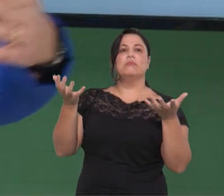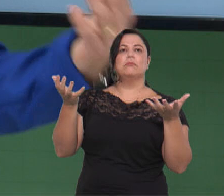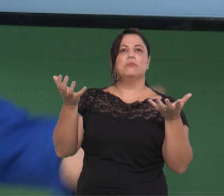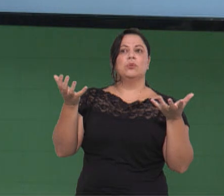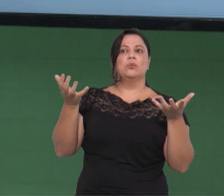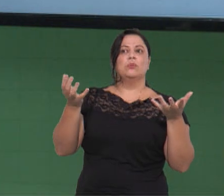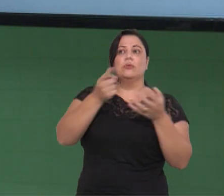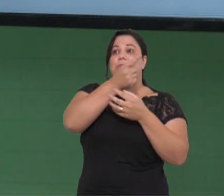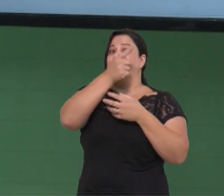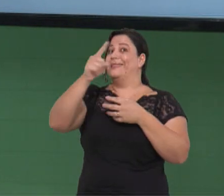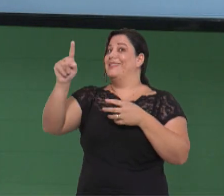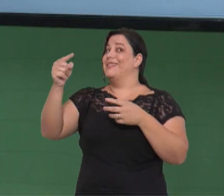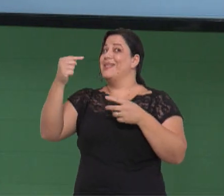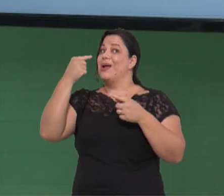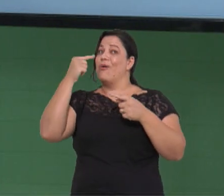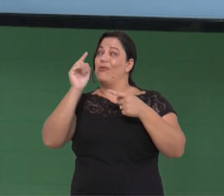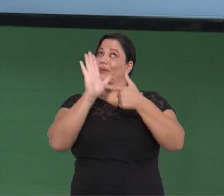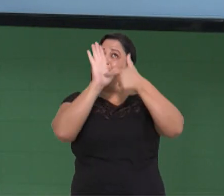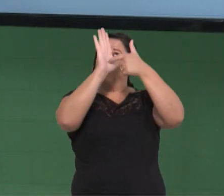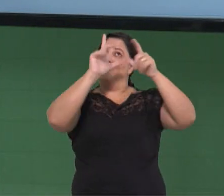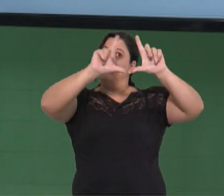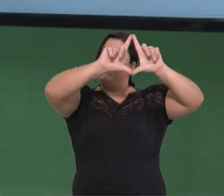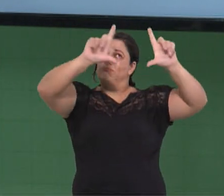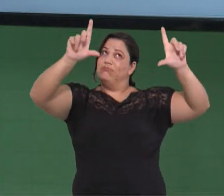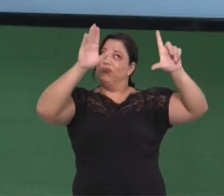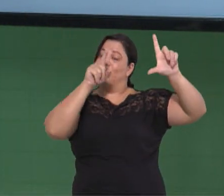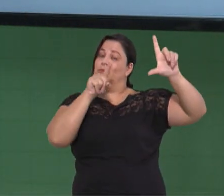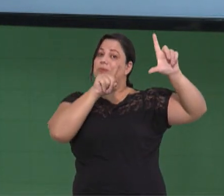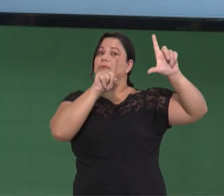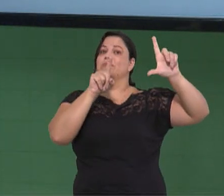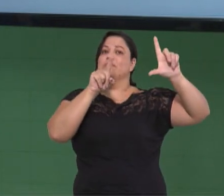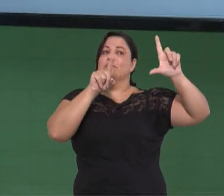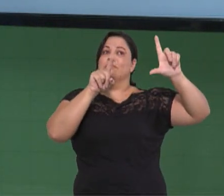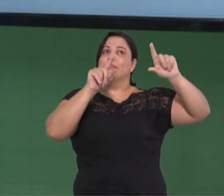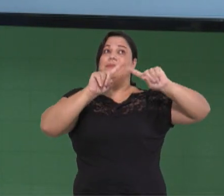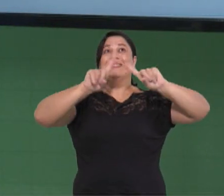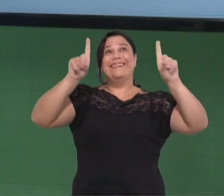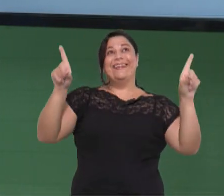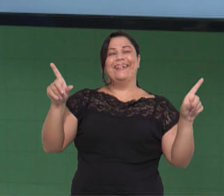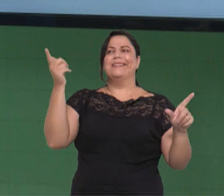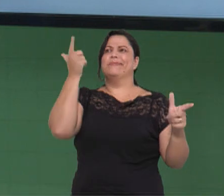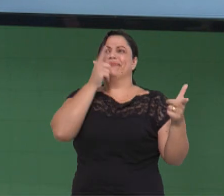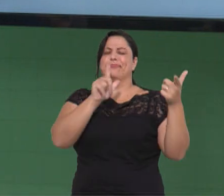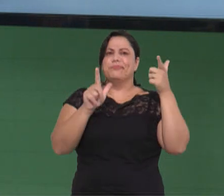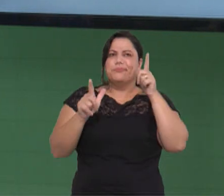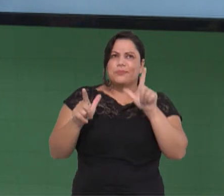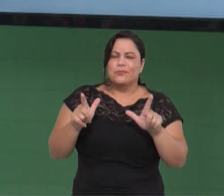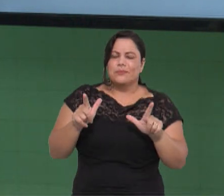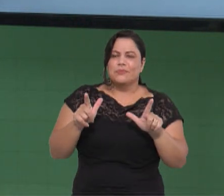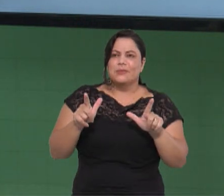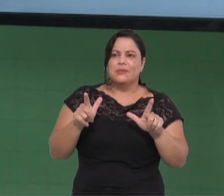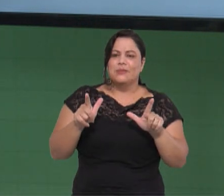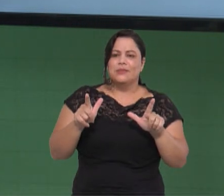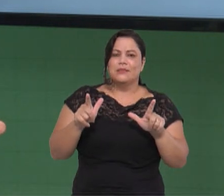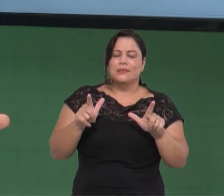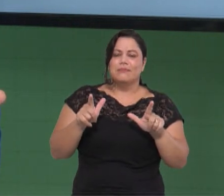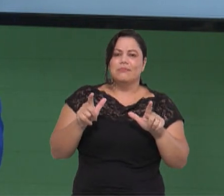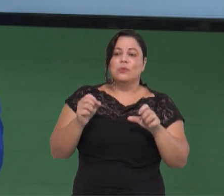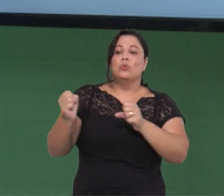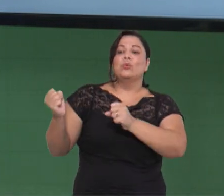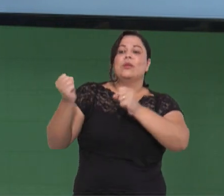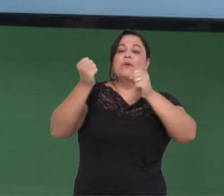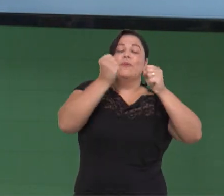é o que está em discussão aqui. Mas essa nossa conquista da divisão dos poderes e